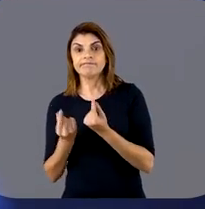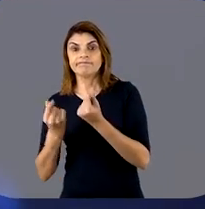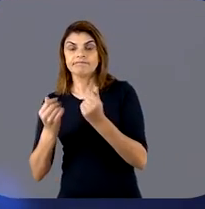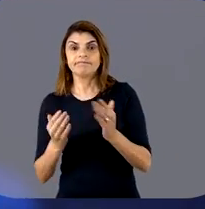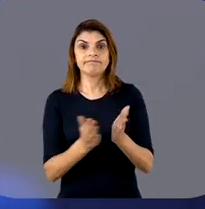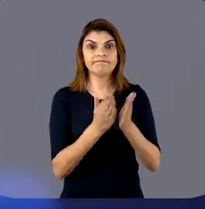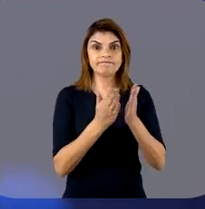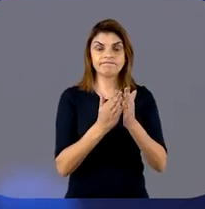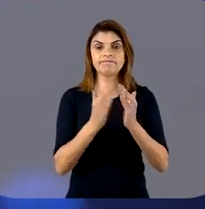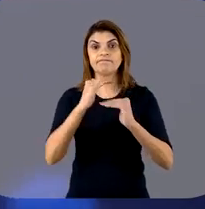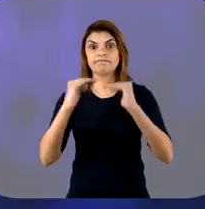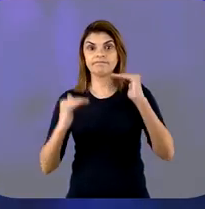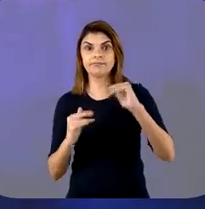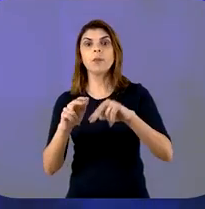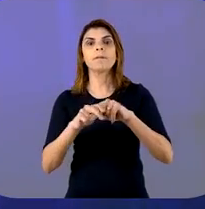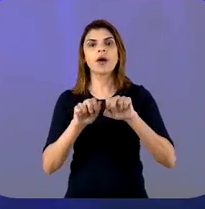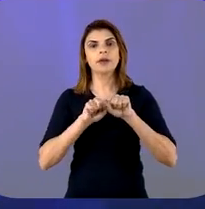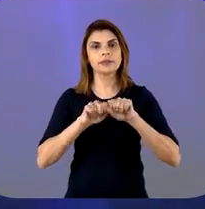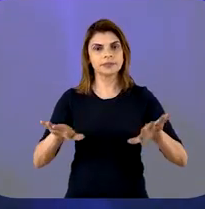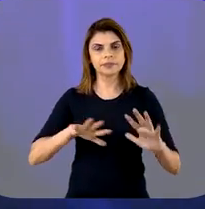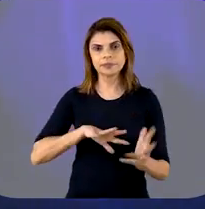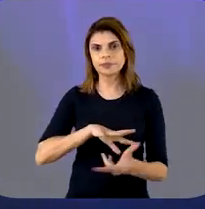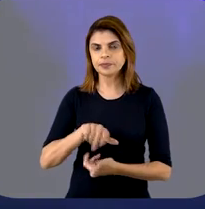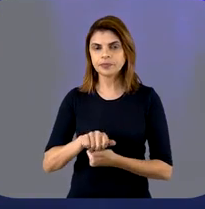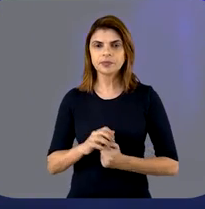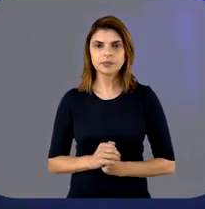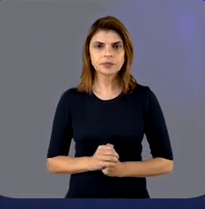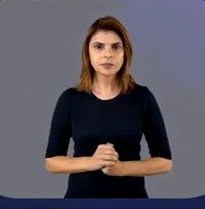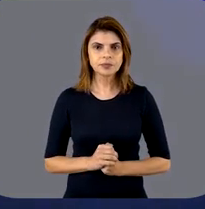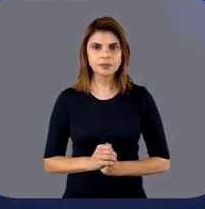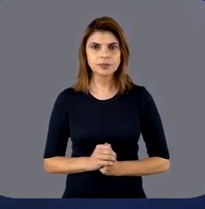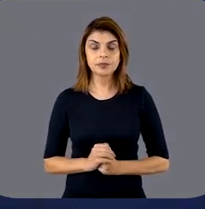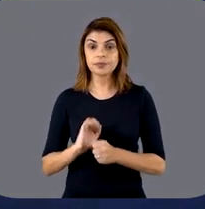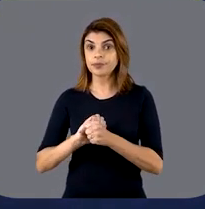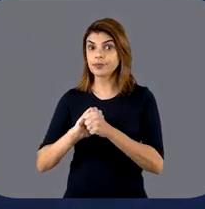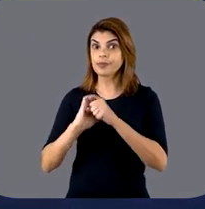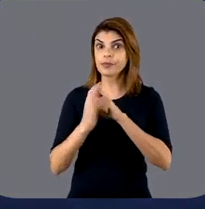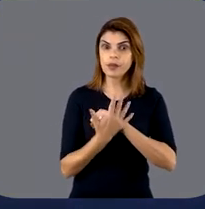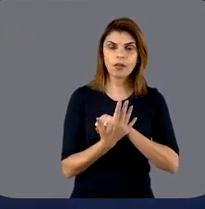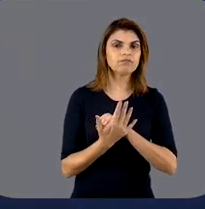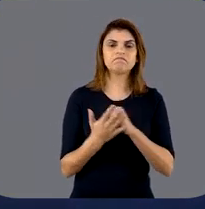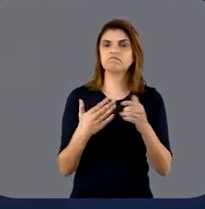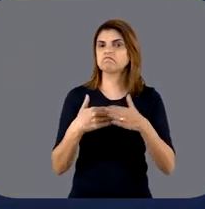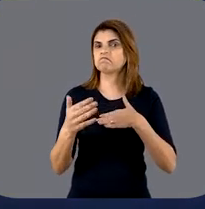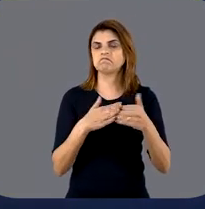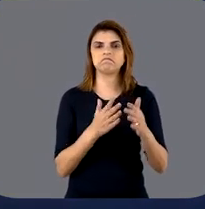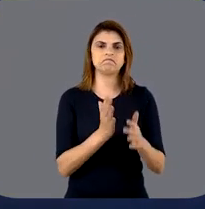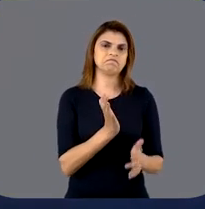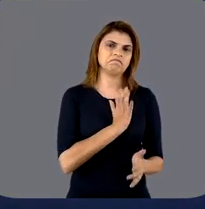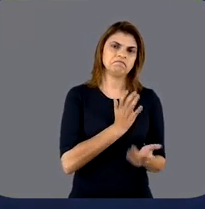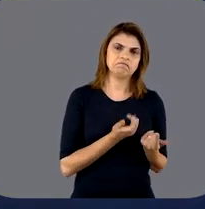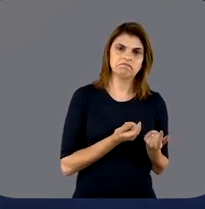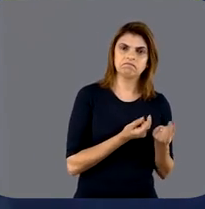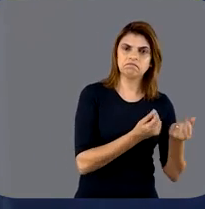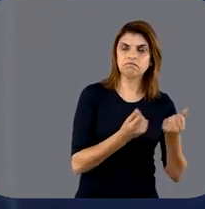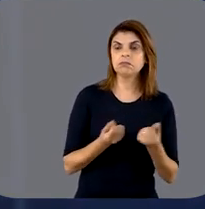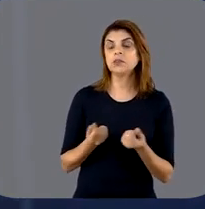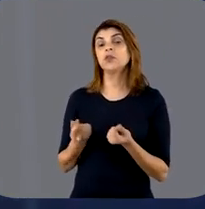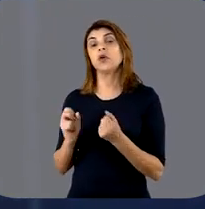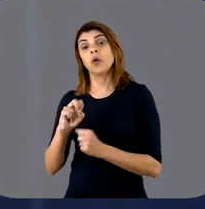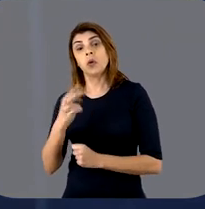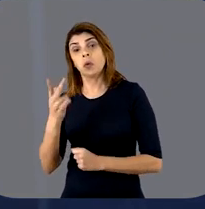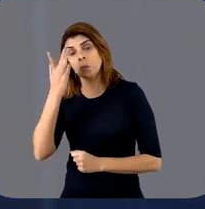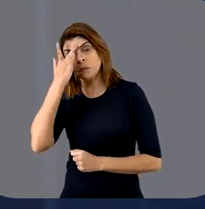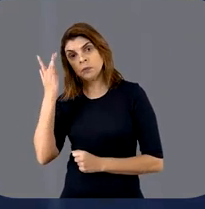acentuadas pela pandemia. O novo coronavírus ataca sem distinção, porém aqueles com mais dificuldades